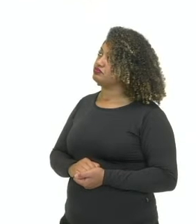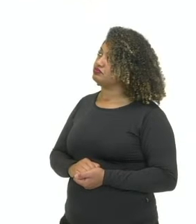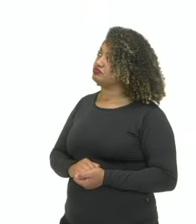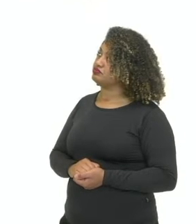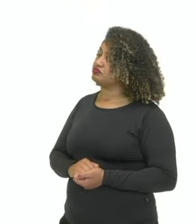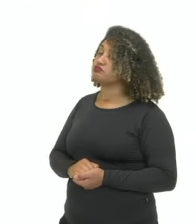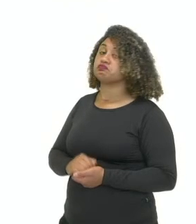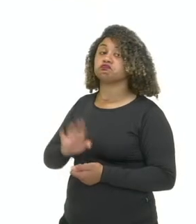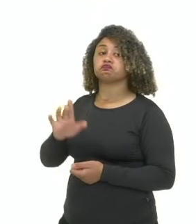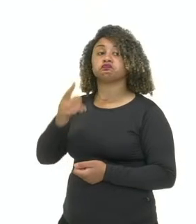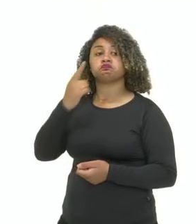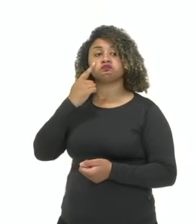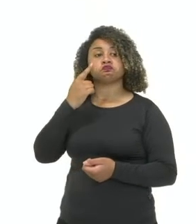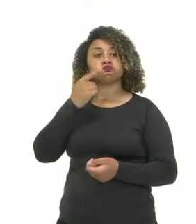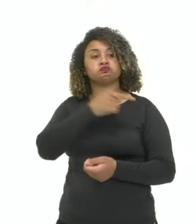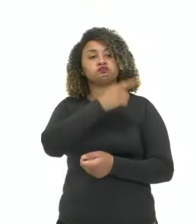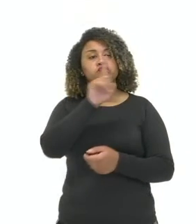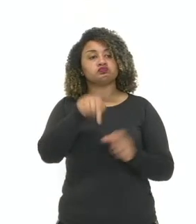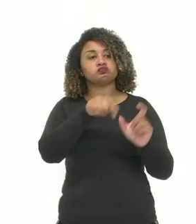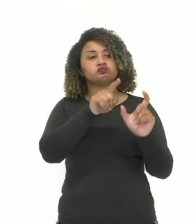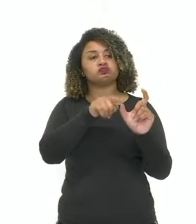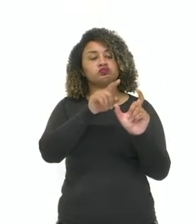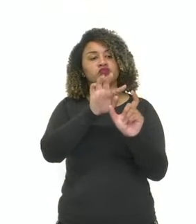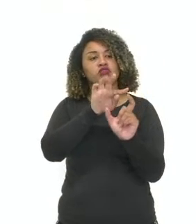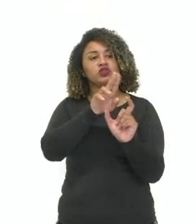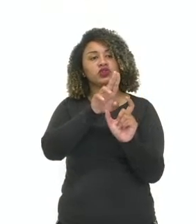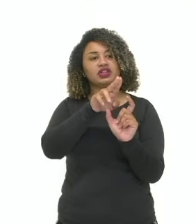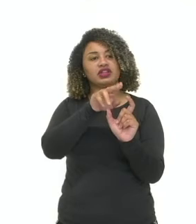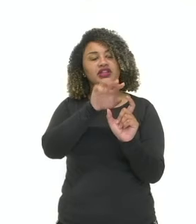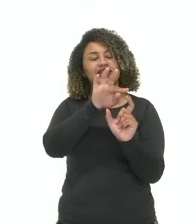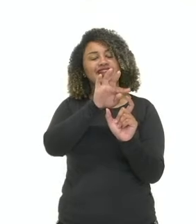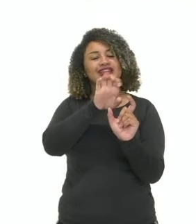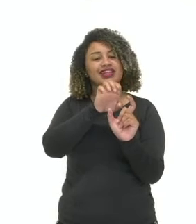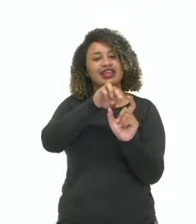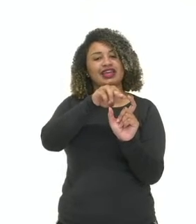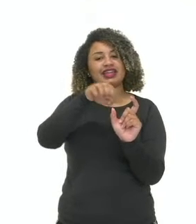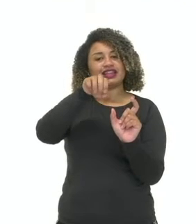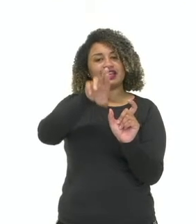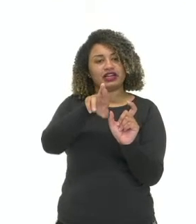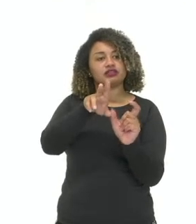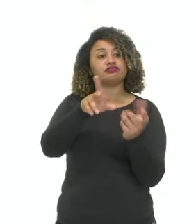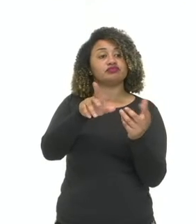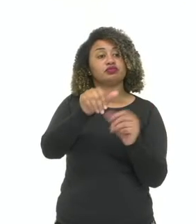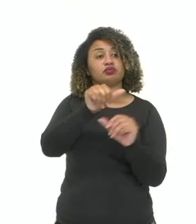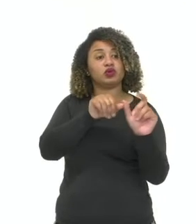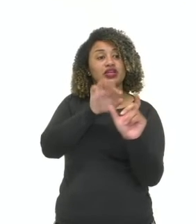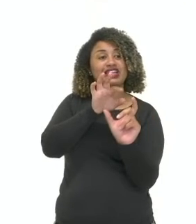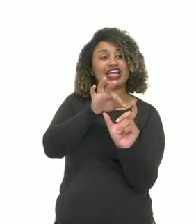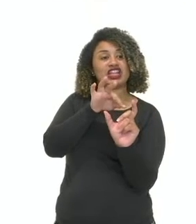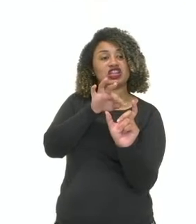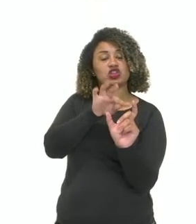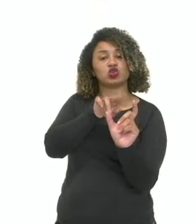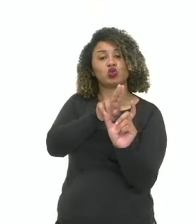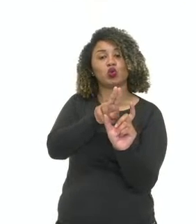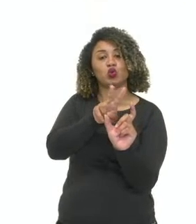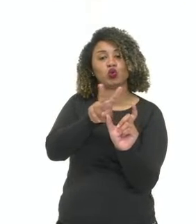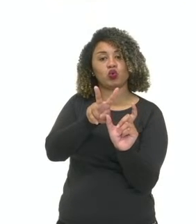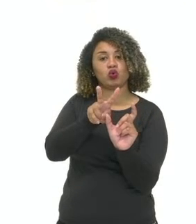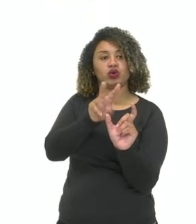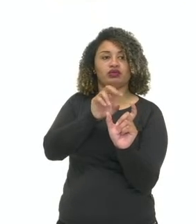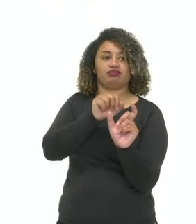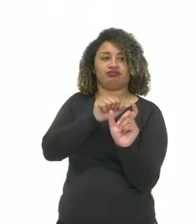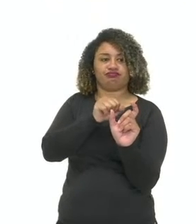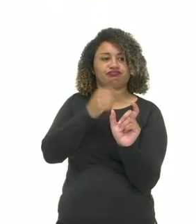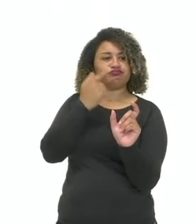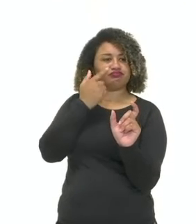tuviste, ele tuvo, nosotros, nosotras tuvimos, vosotras, vosotras tuvisteis, eles e elas